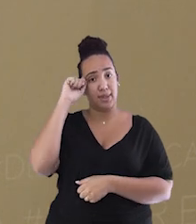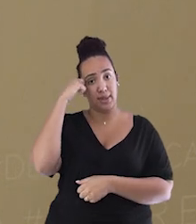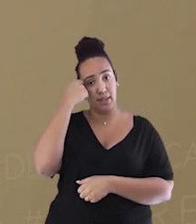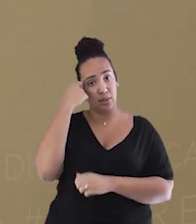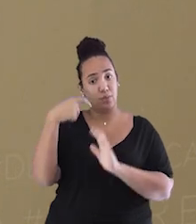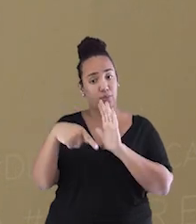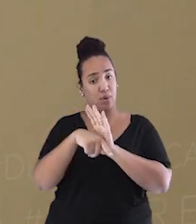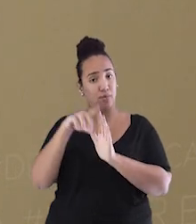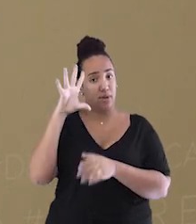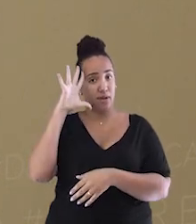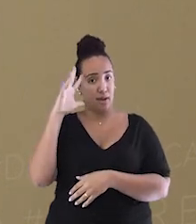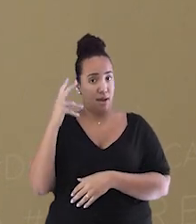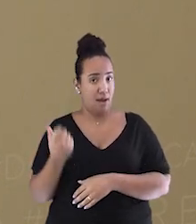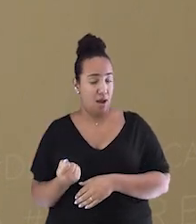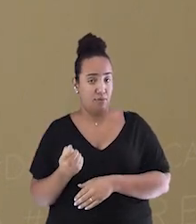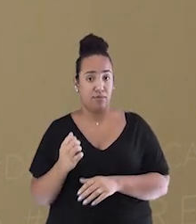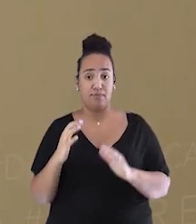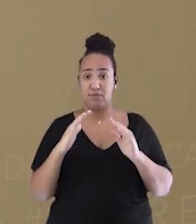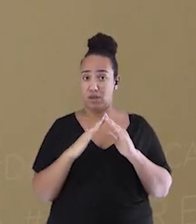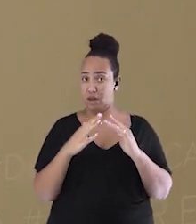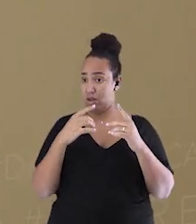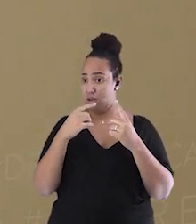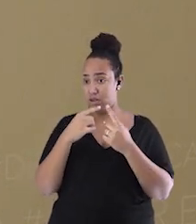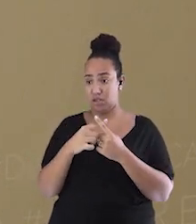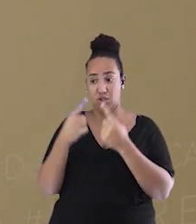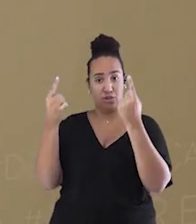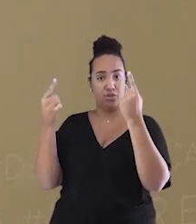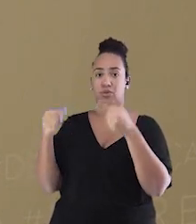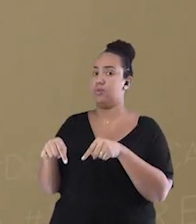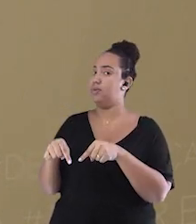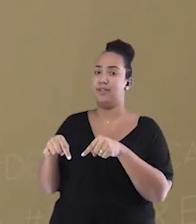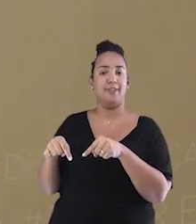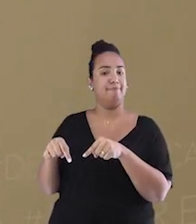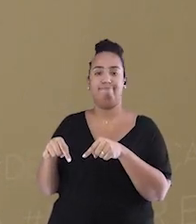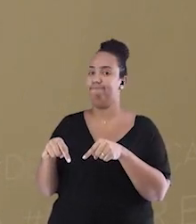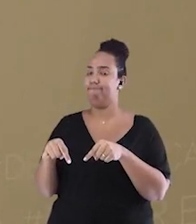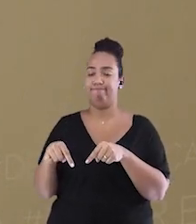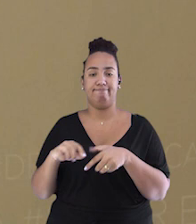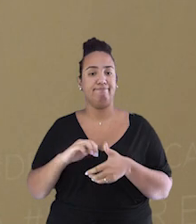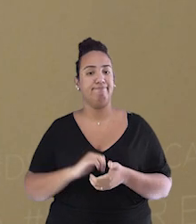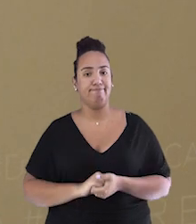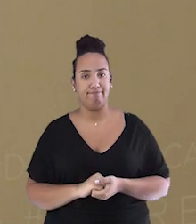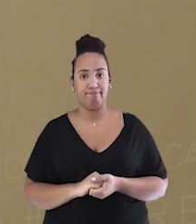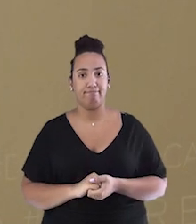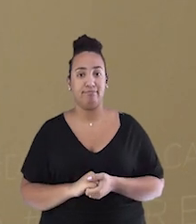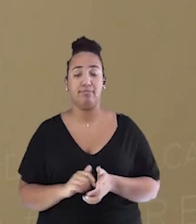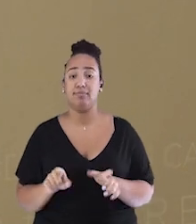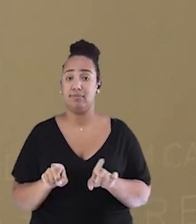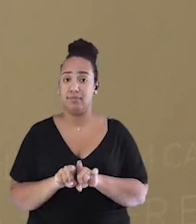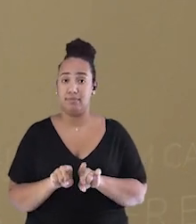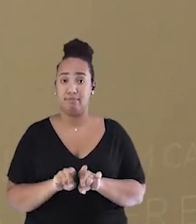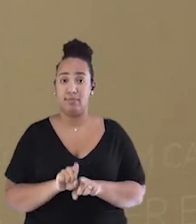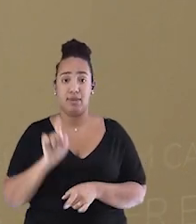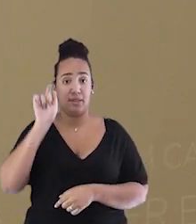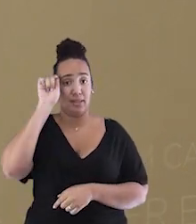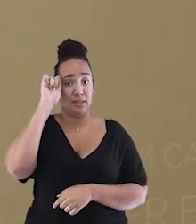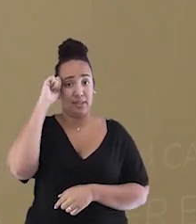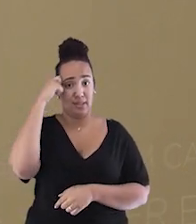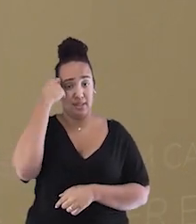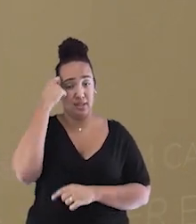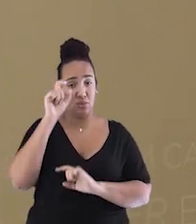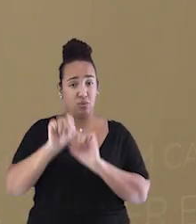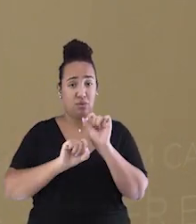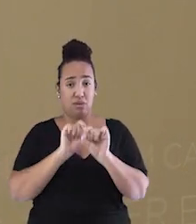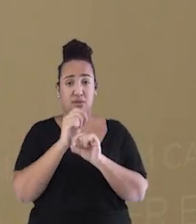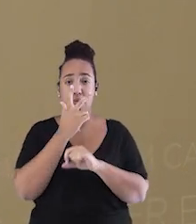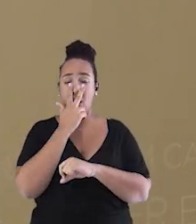africanos. A igreja não se posicionou sobre a escravização dos negros. Além disso, o negro era